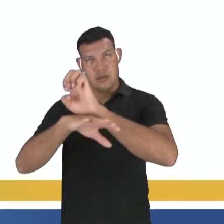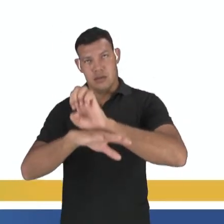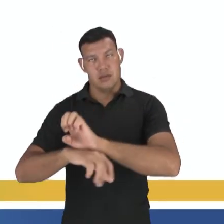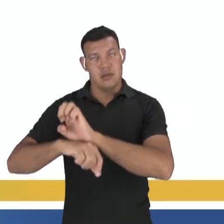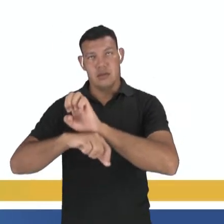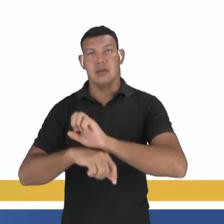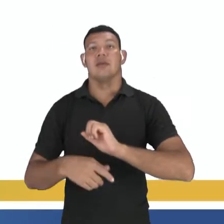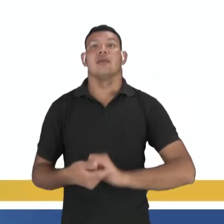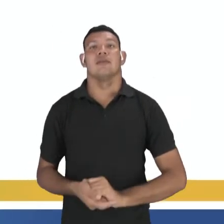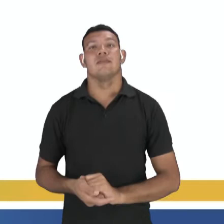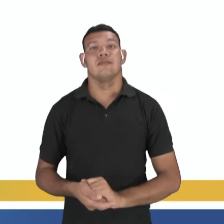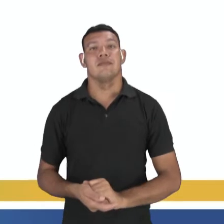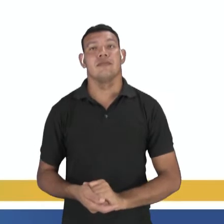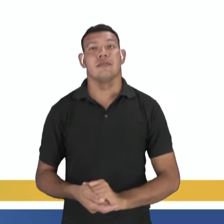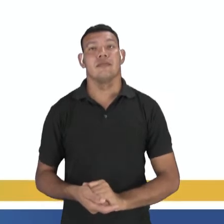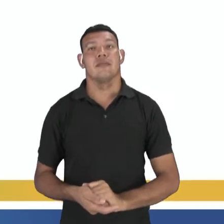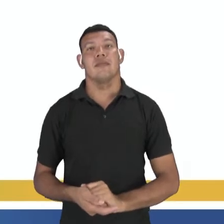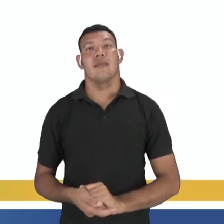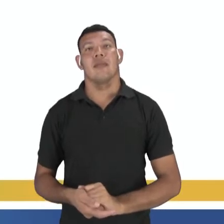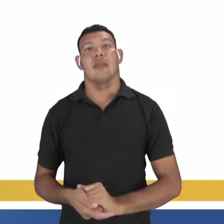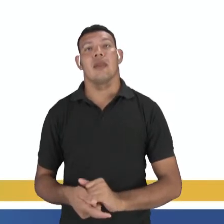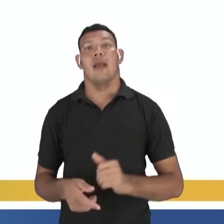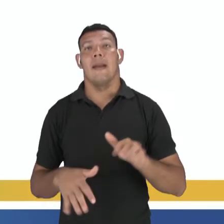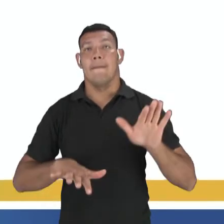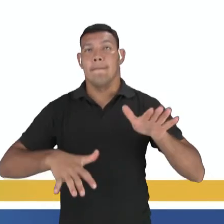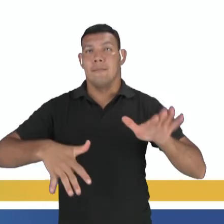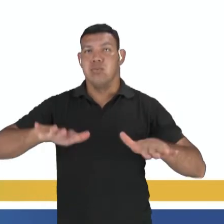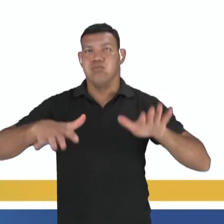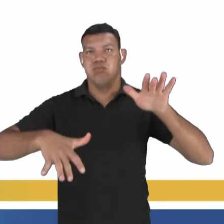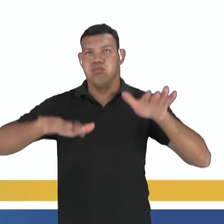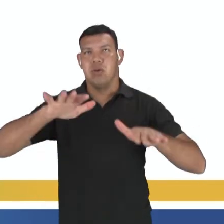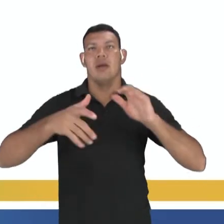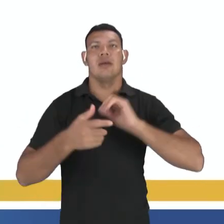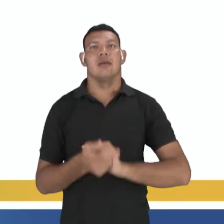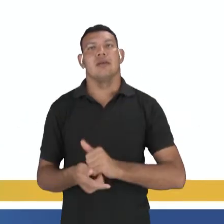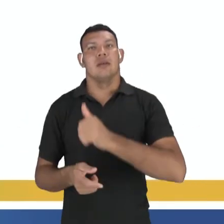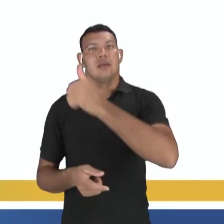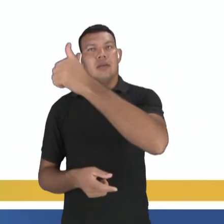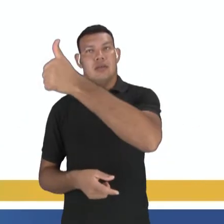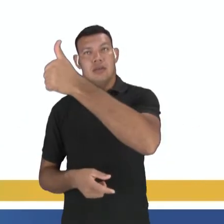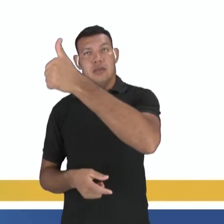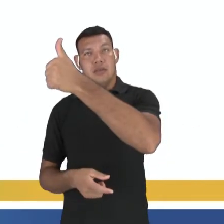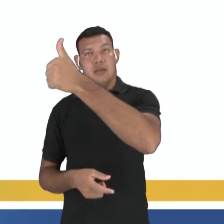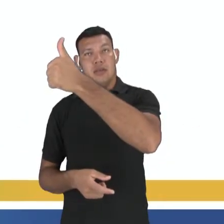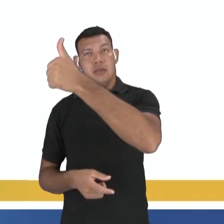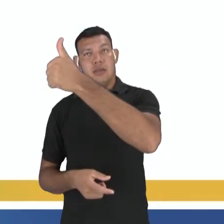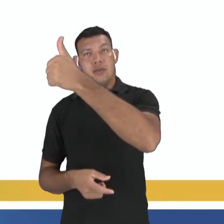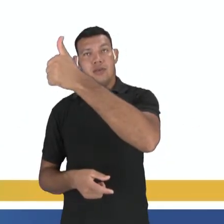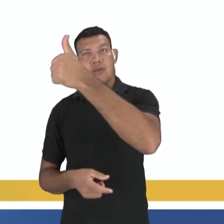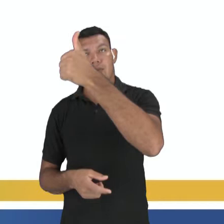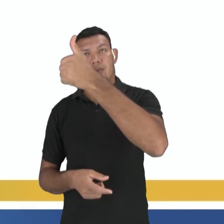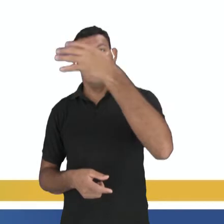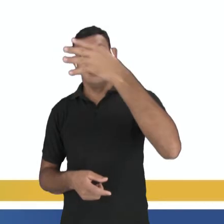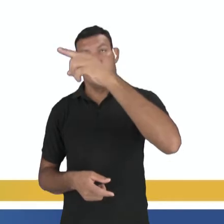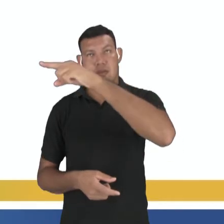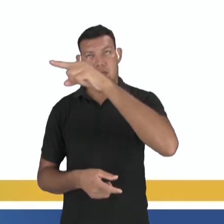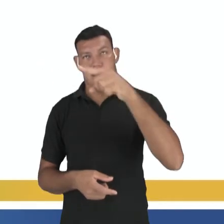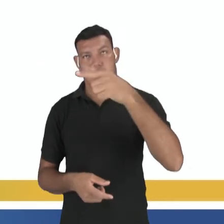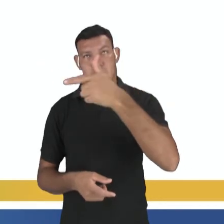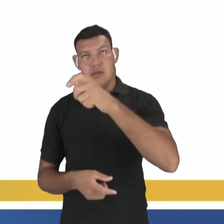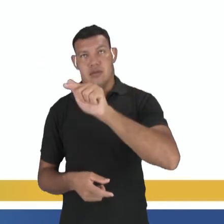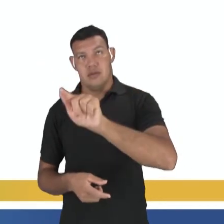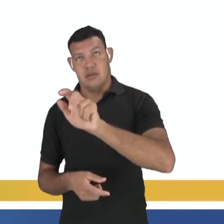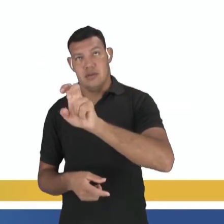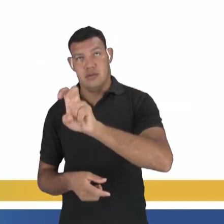por 27, que vai dar 4,22. Ou seja, em média, morreu ali 4, né, pessoas por